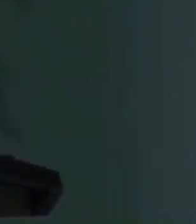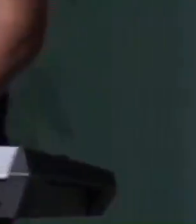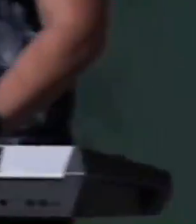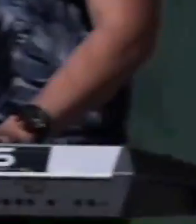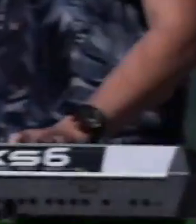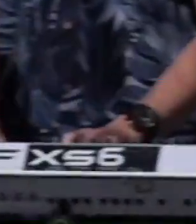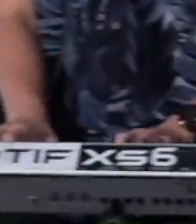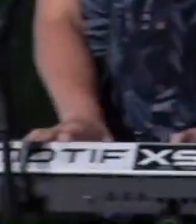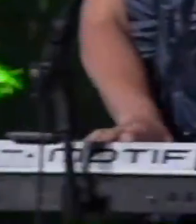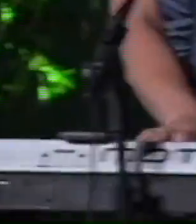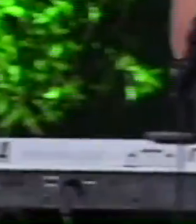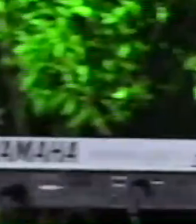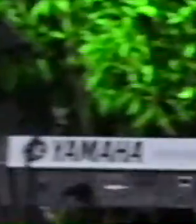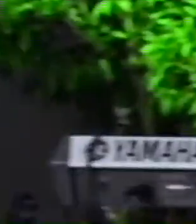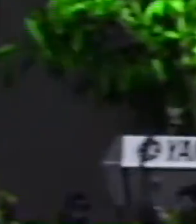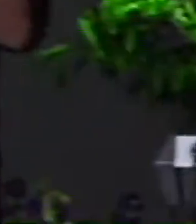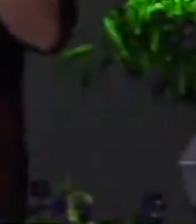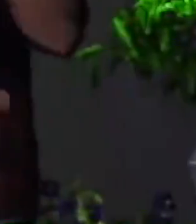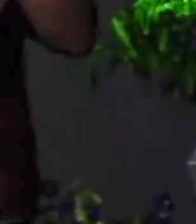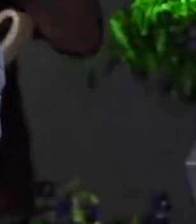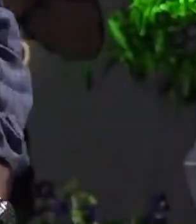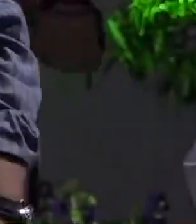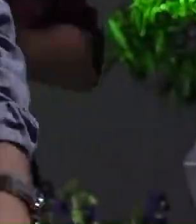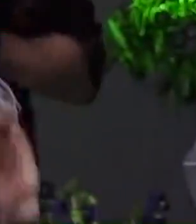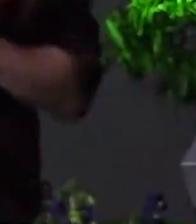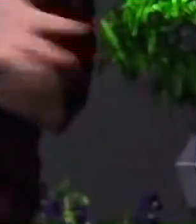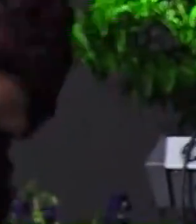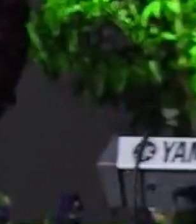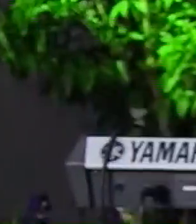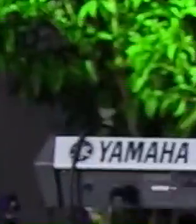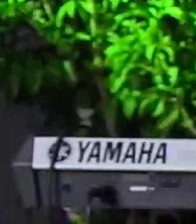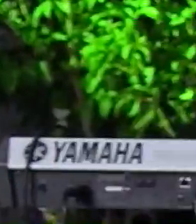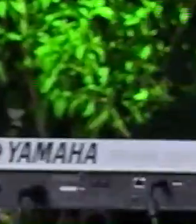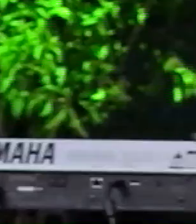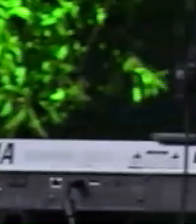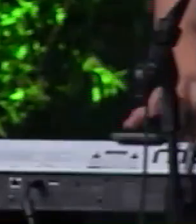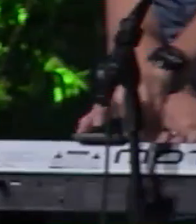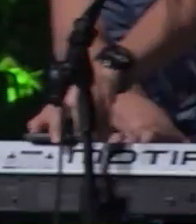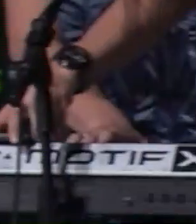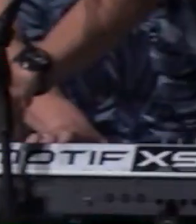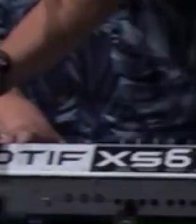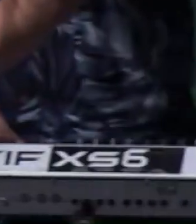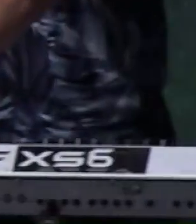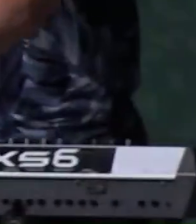Inclusive, homens inseguros, quando mulheres brilham, não aguentam o tranco.